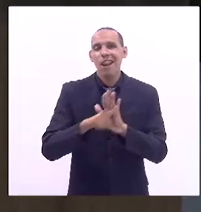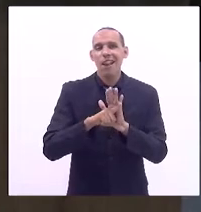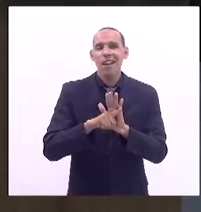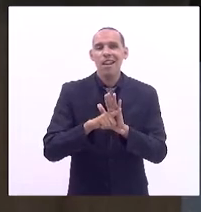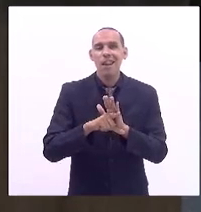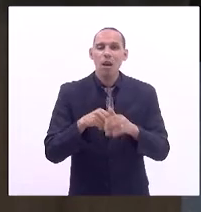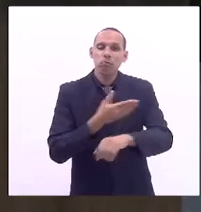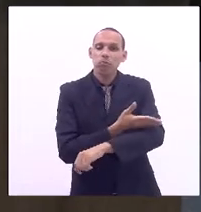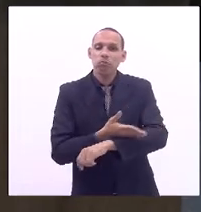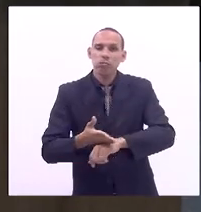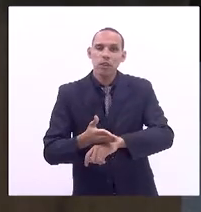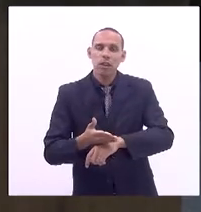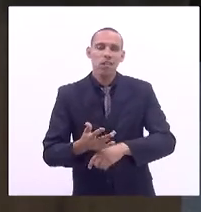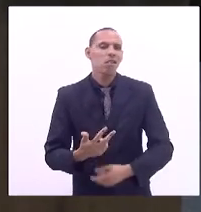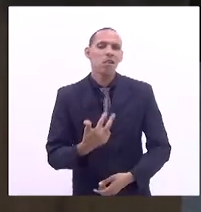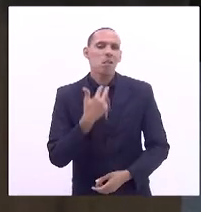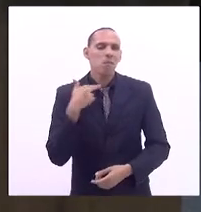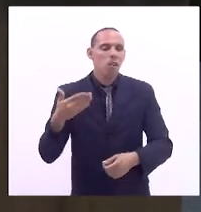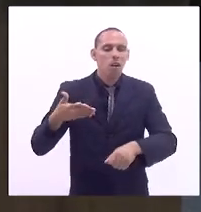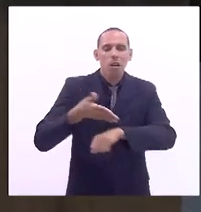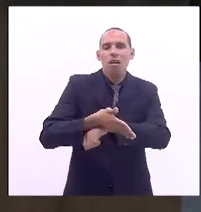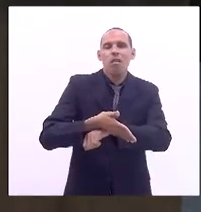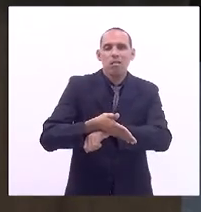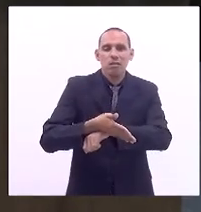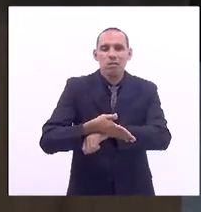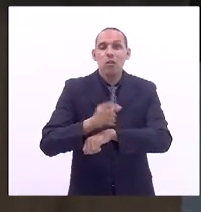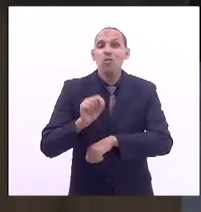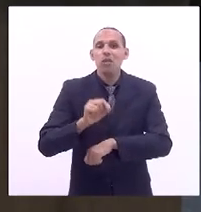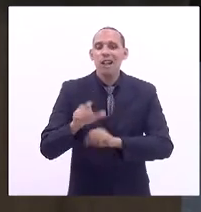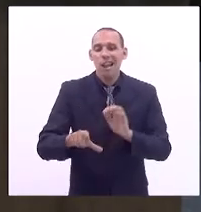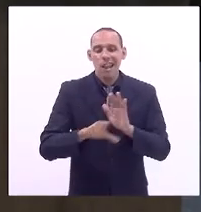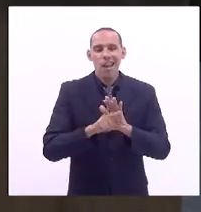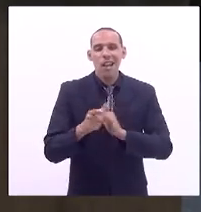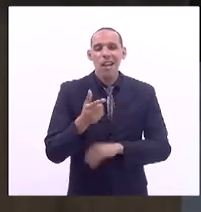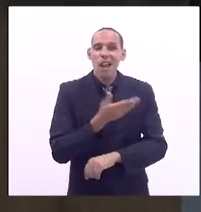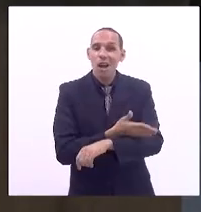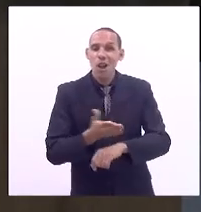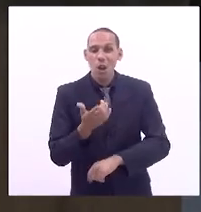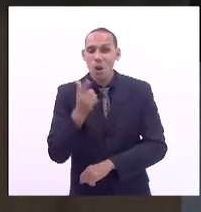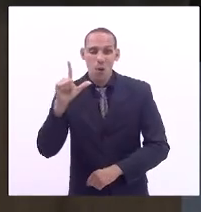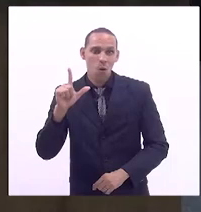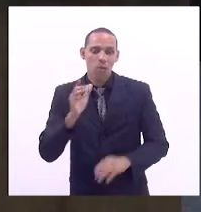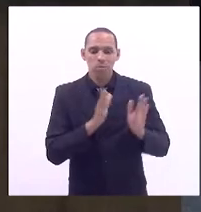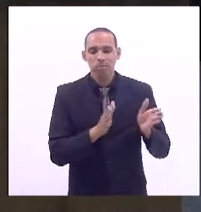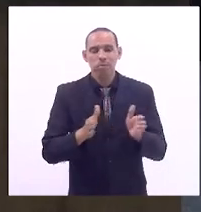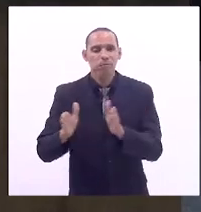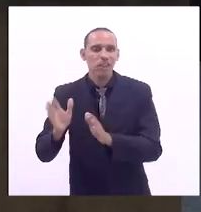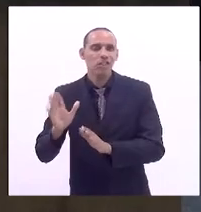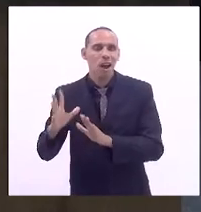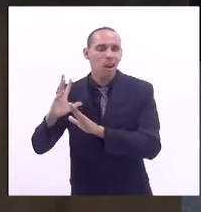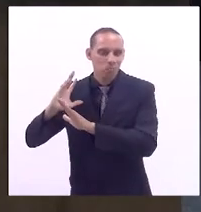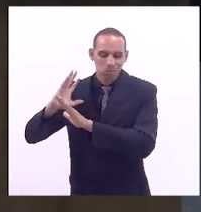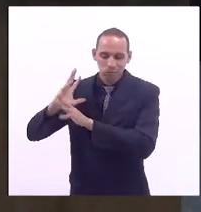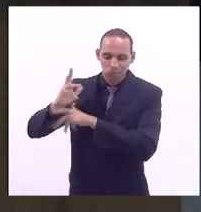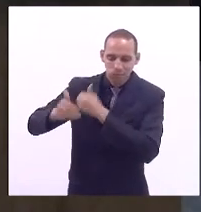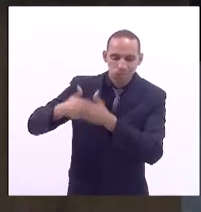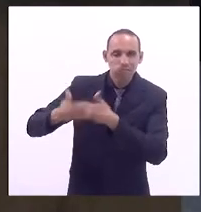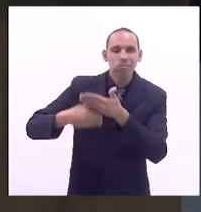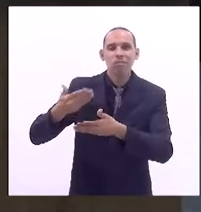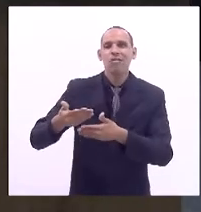ordinária que não pode se sobrepor às leis ordinárias que já organizam as carreiras